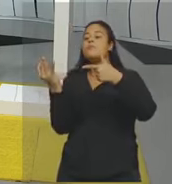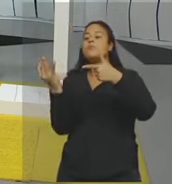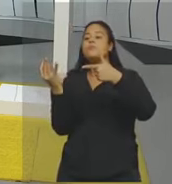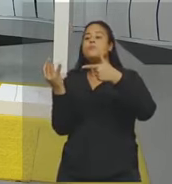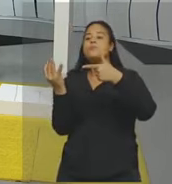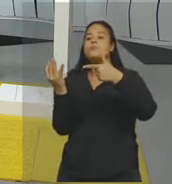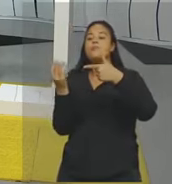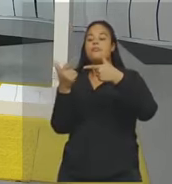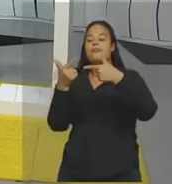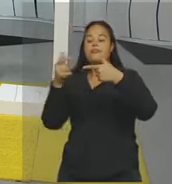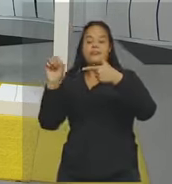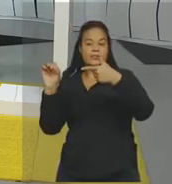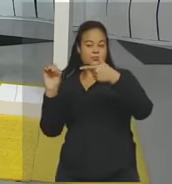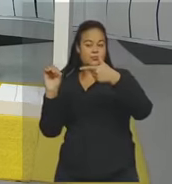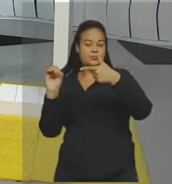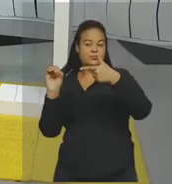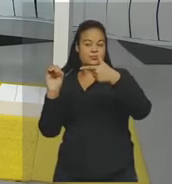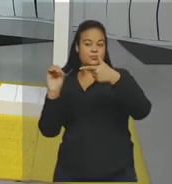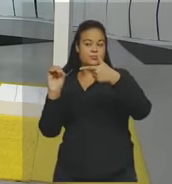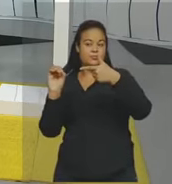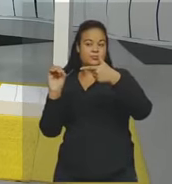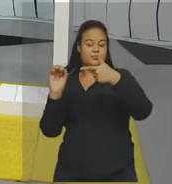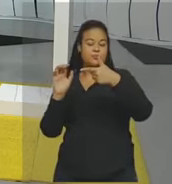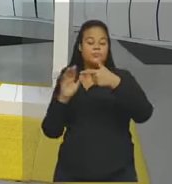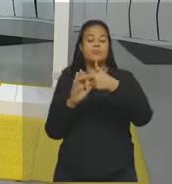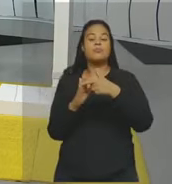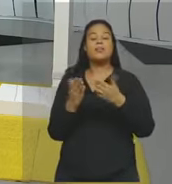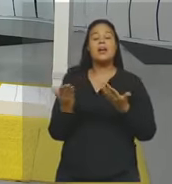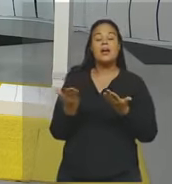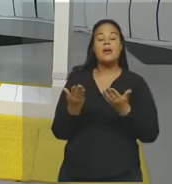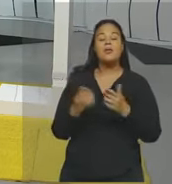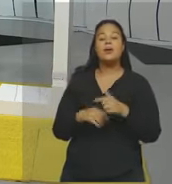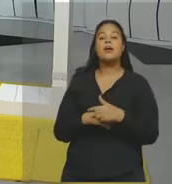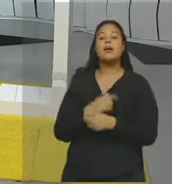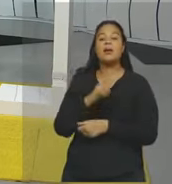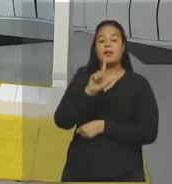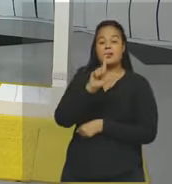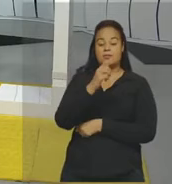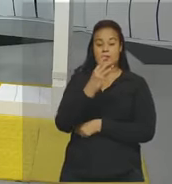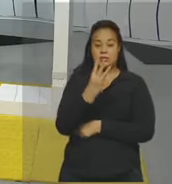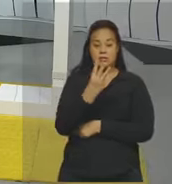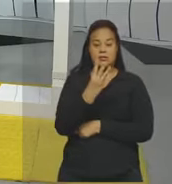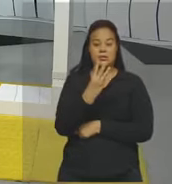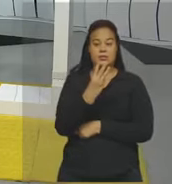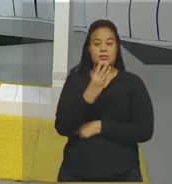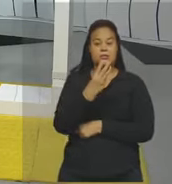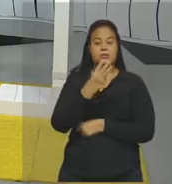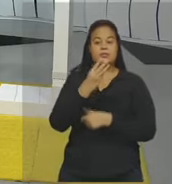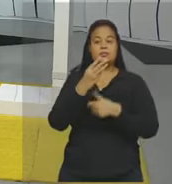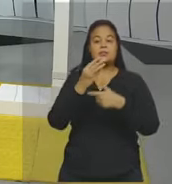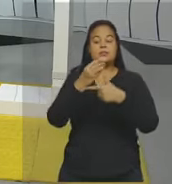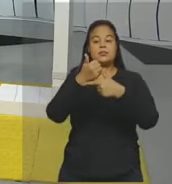ohms. A lâmpada 3, 10 volts, 5 watts.